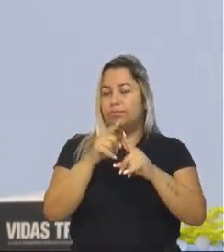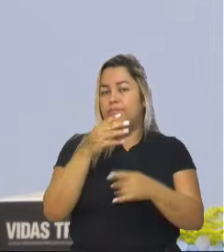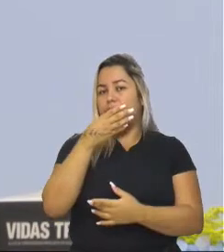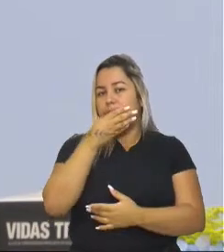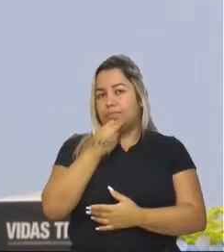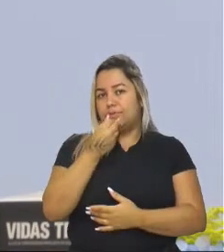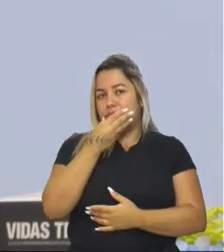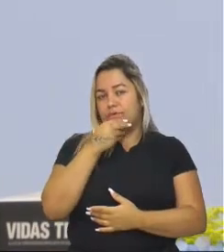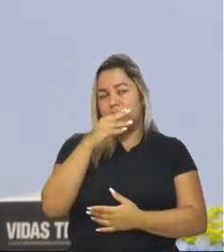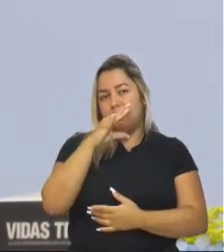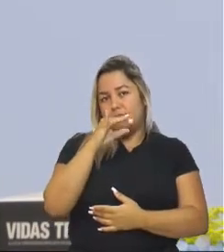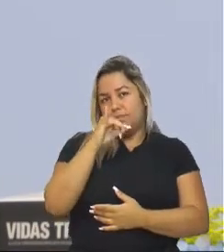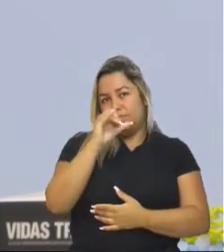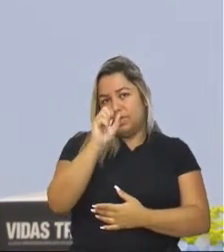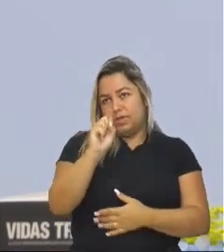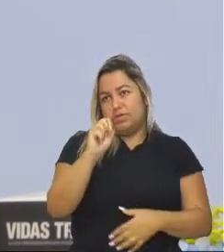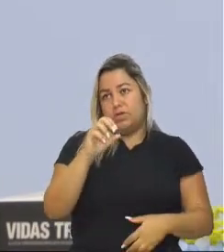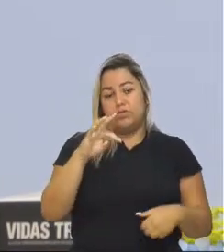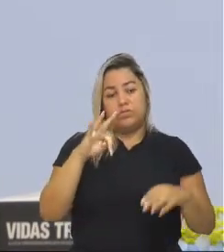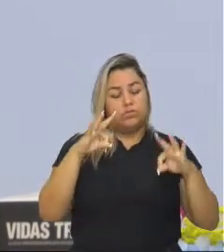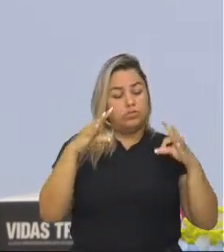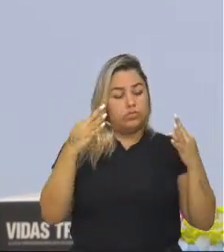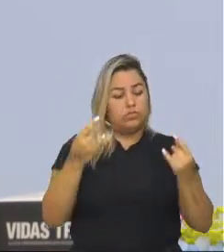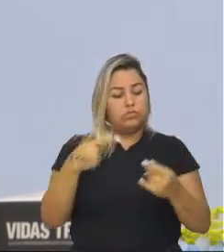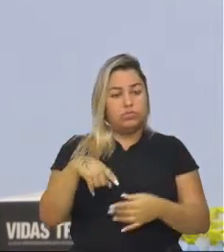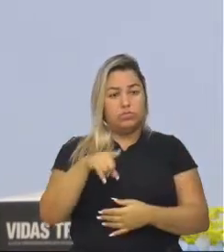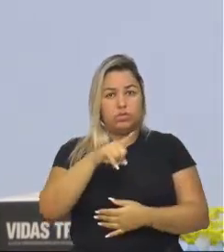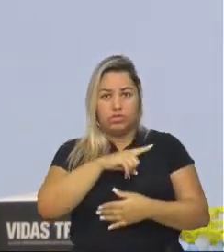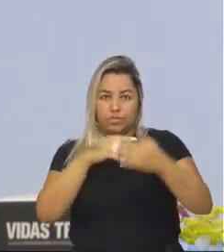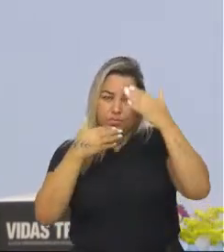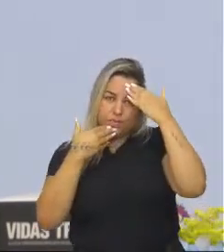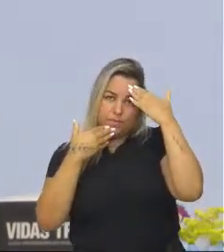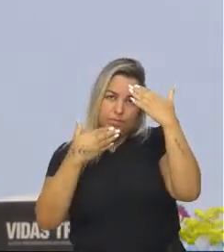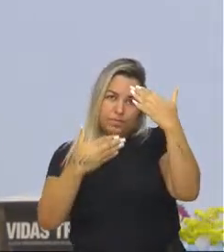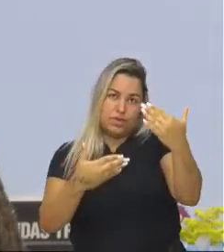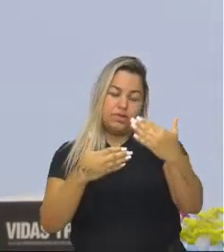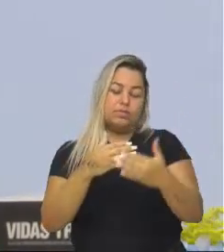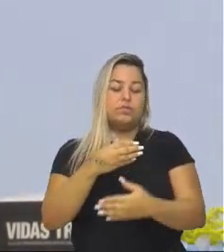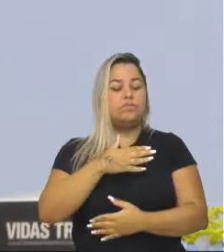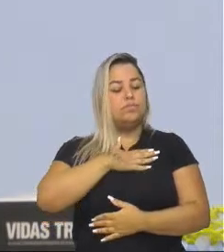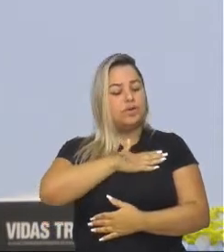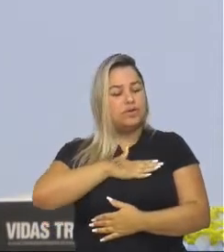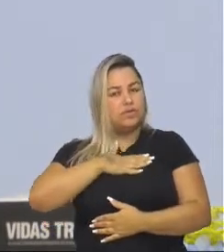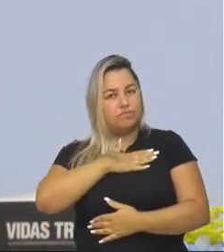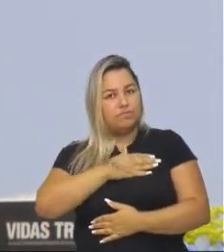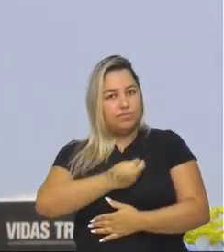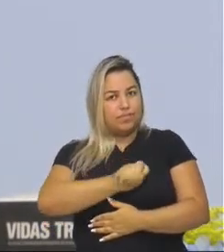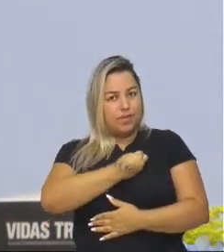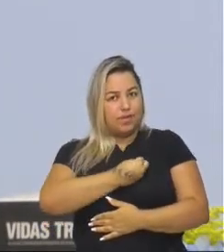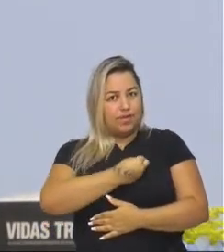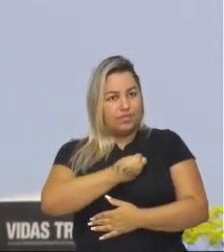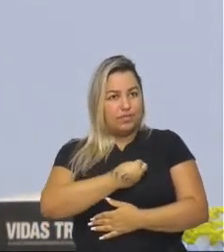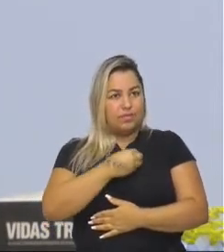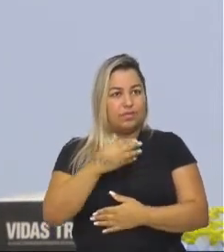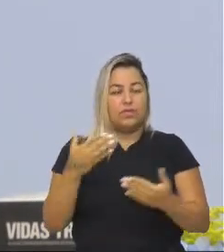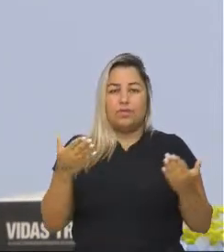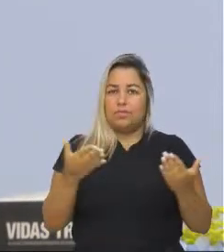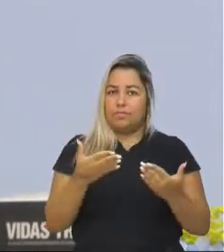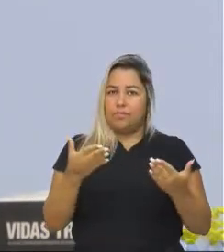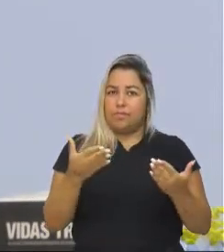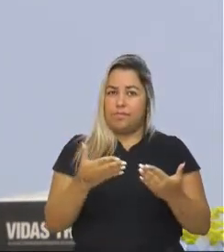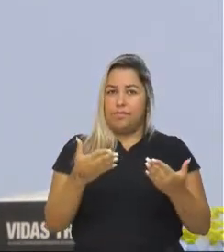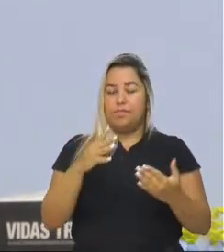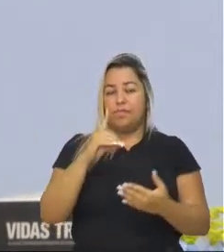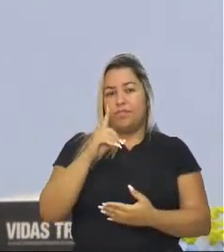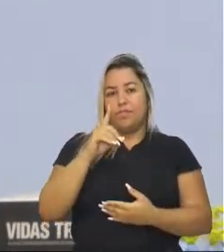homens cis, mas para todos nós. Muito obrigada, honra de estar aqui. E é isso, nesse dia, a Tutu